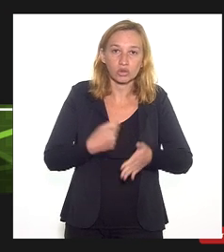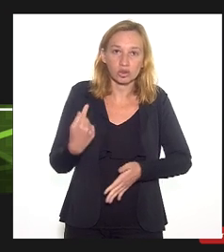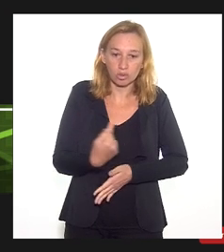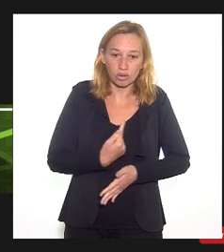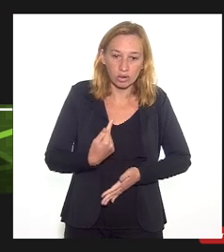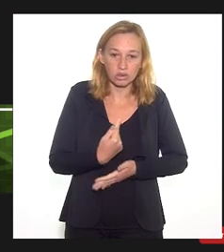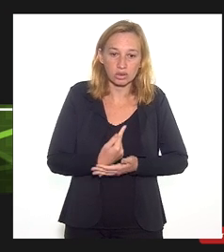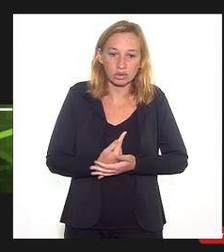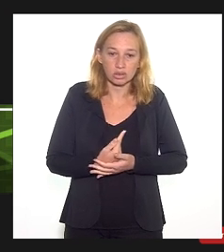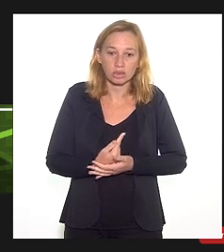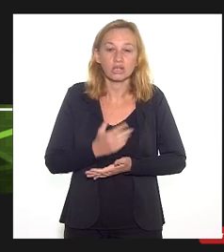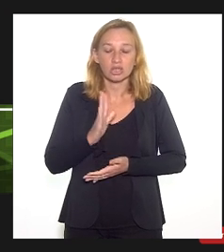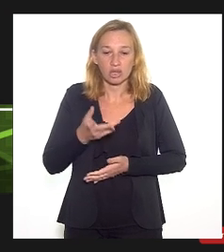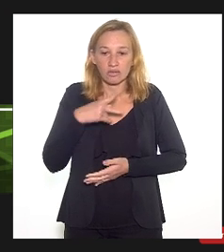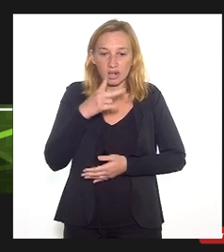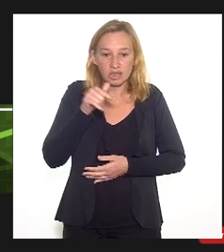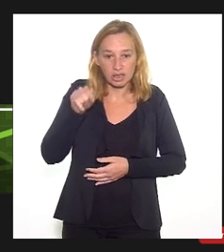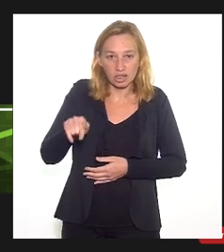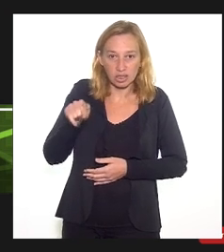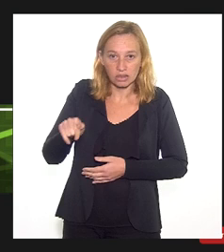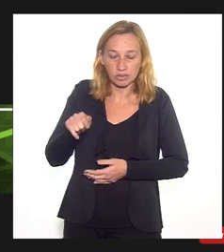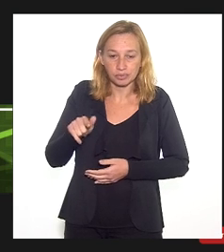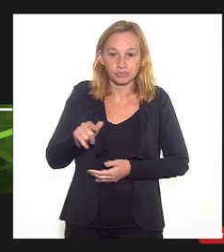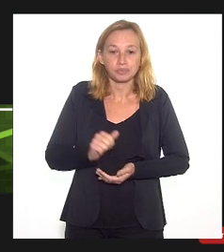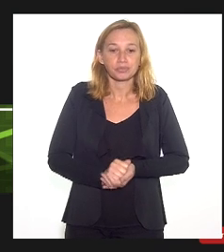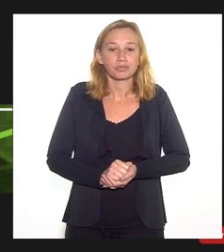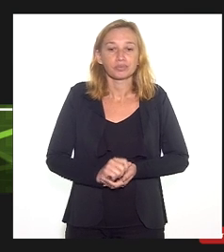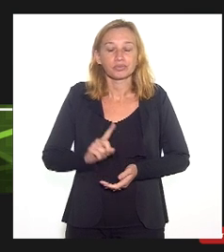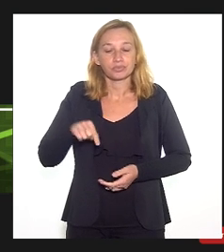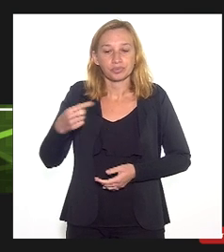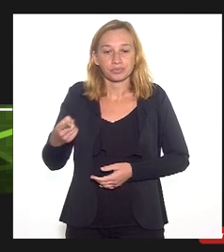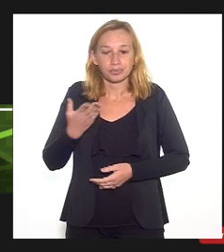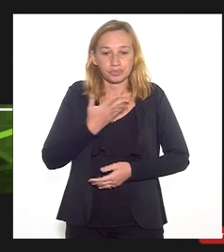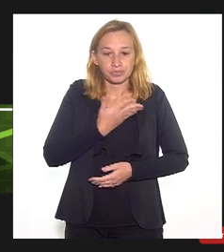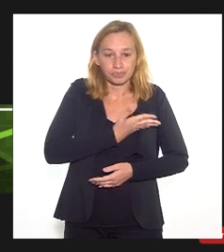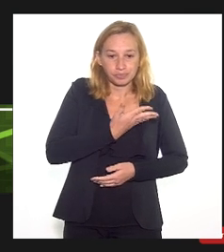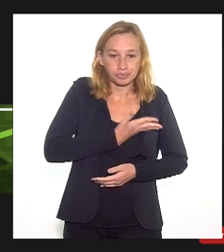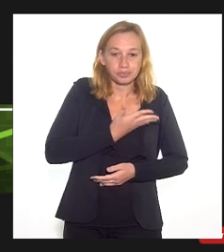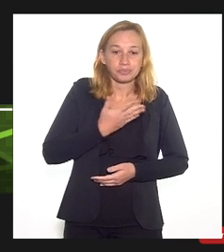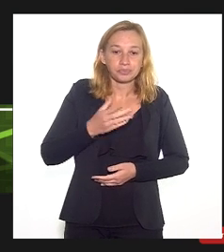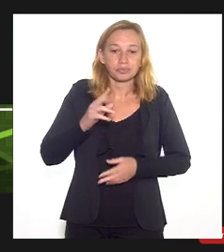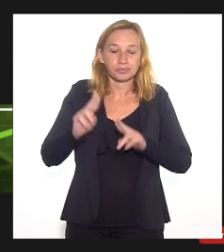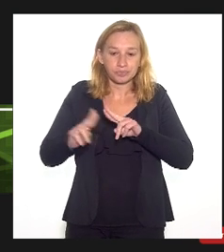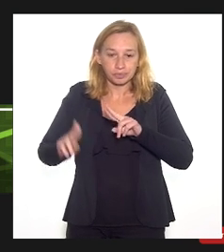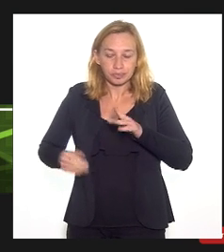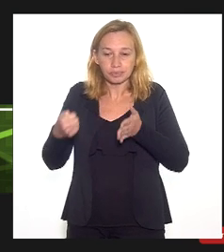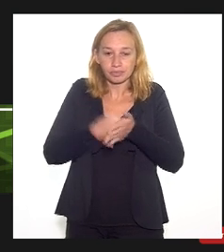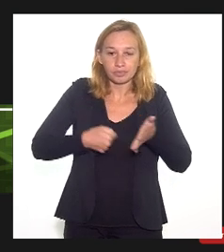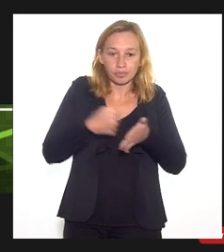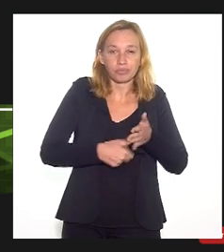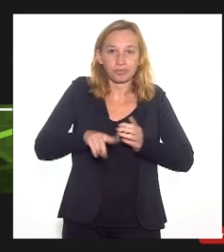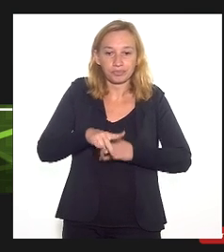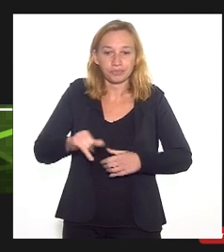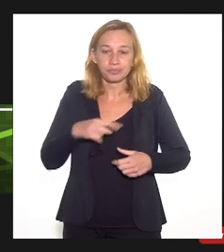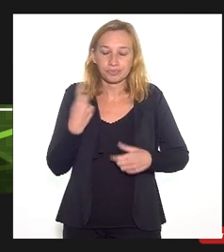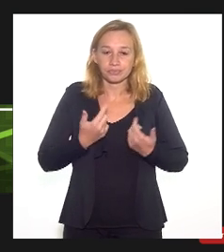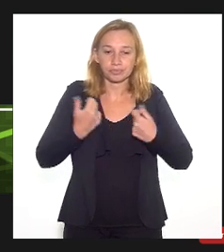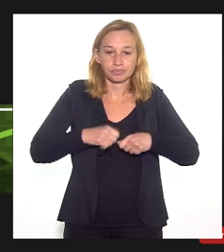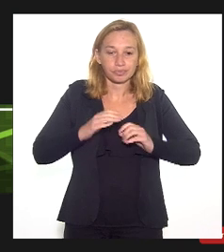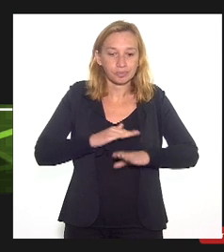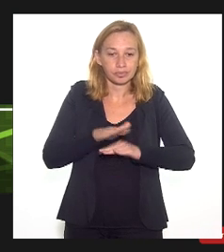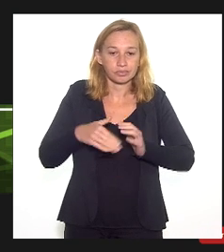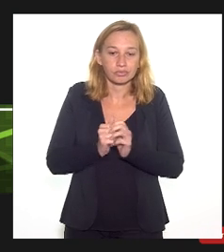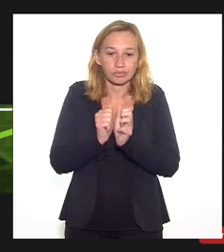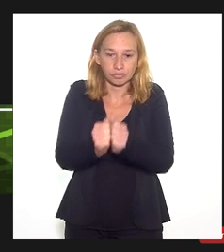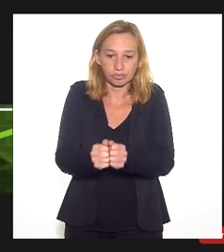como já foi colocado aqui pelo Luan e outros companheiros que me antecederam a UERJ vale a luta e nós vamos precisar de todo mundo aqui em